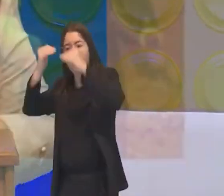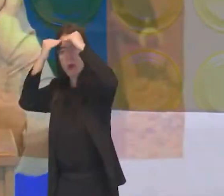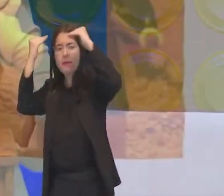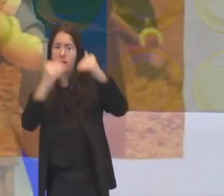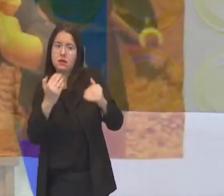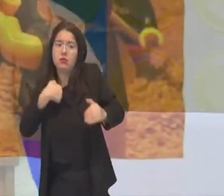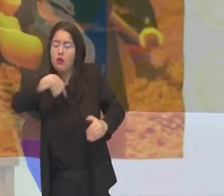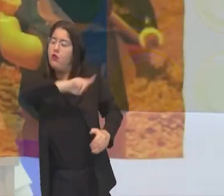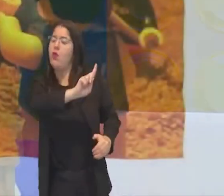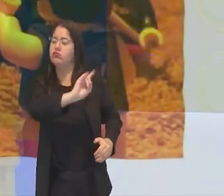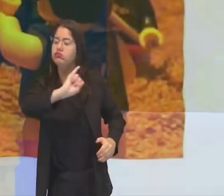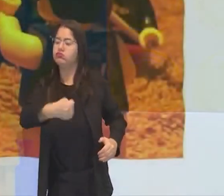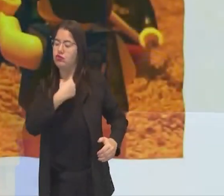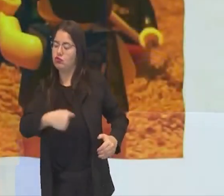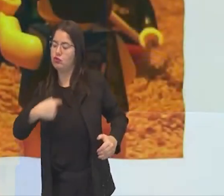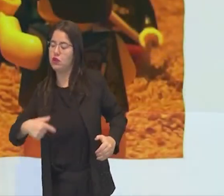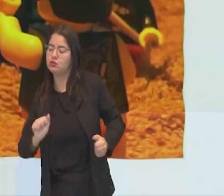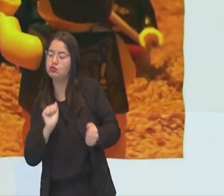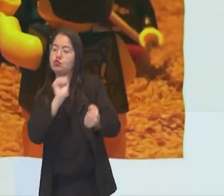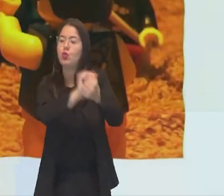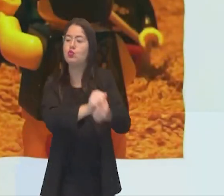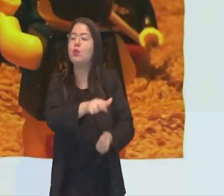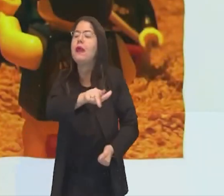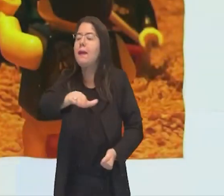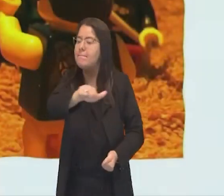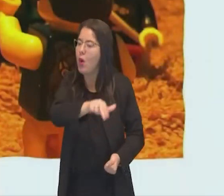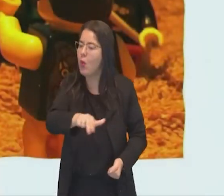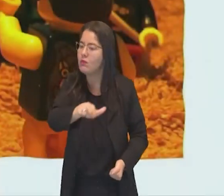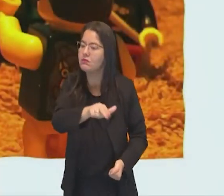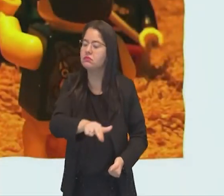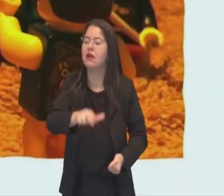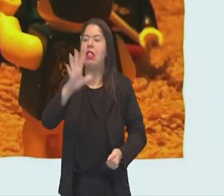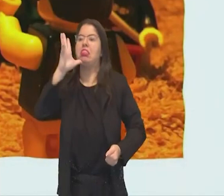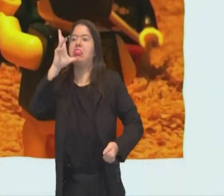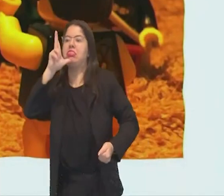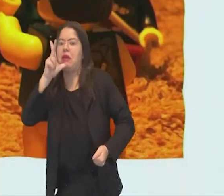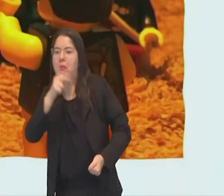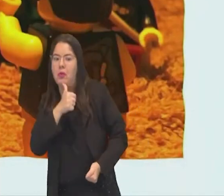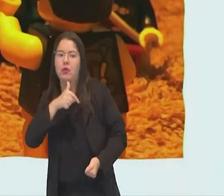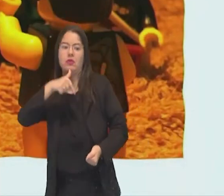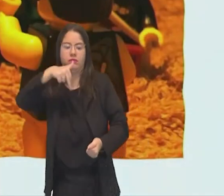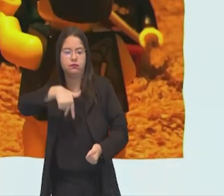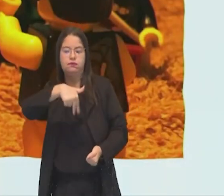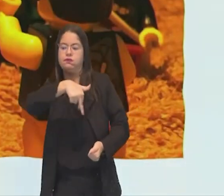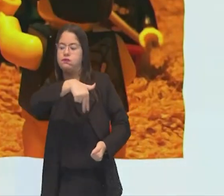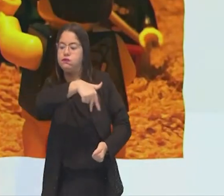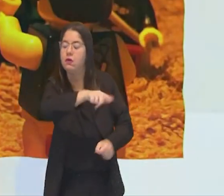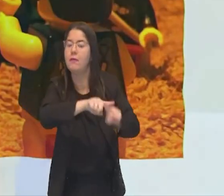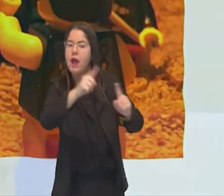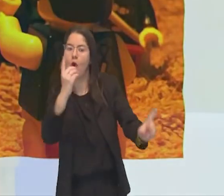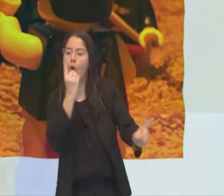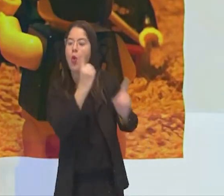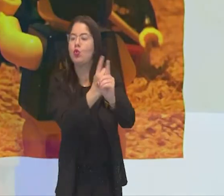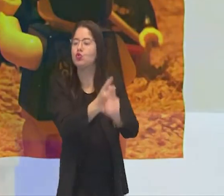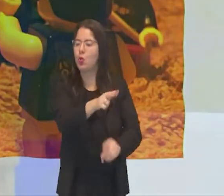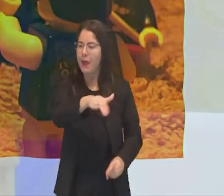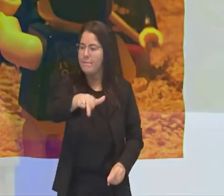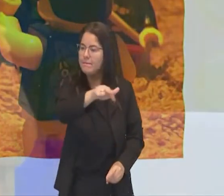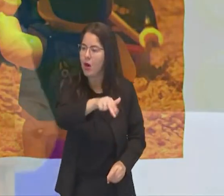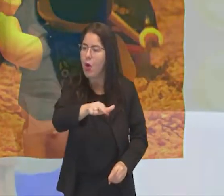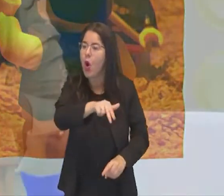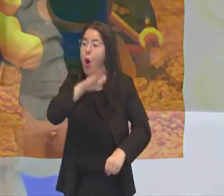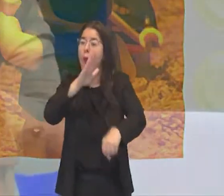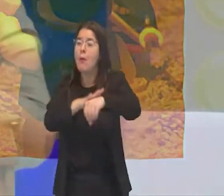lá. Fui até os seus irmãos. Demorou para chegar, mas achou os irmãos. E quando ele